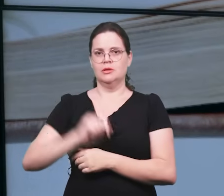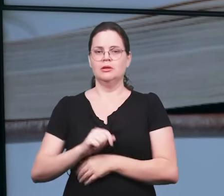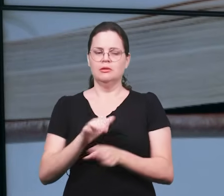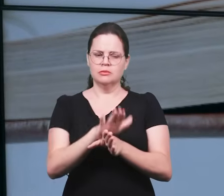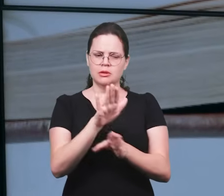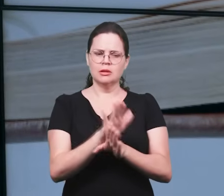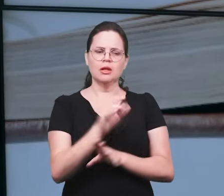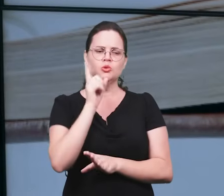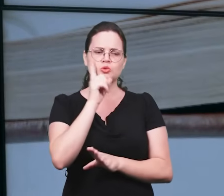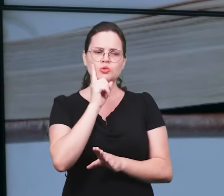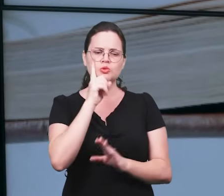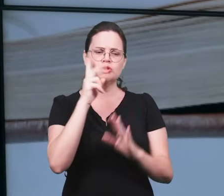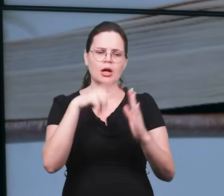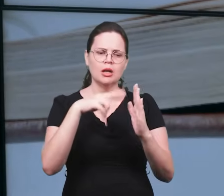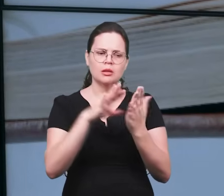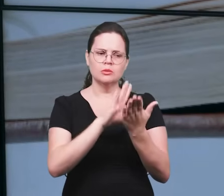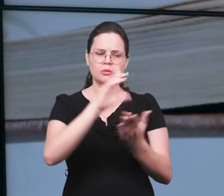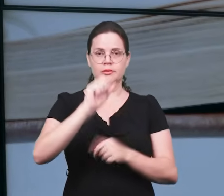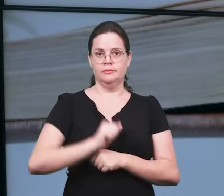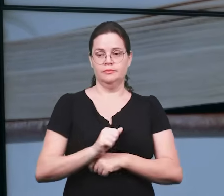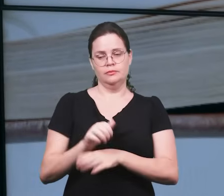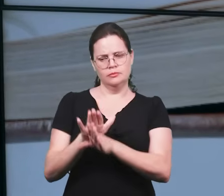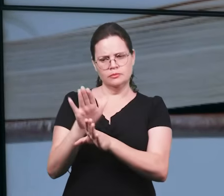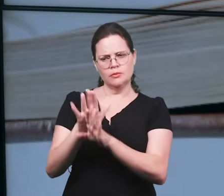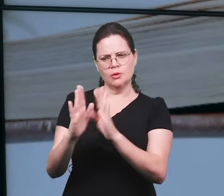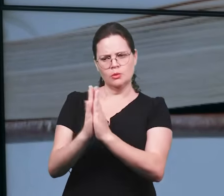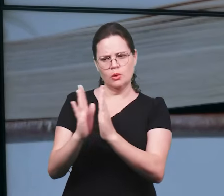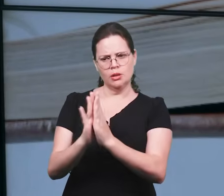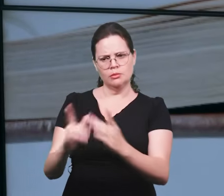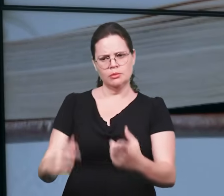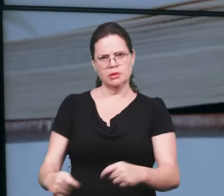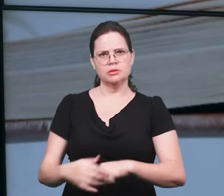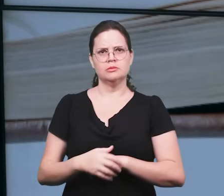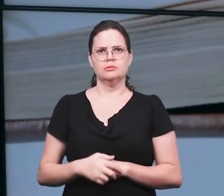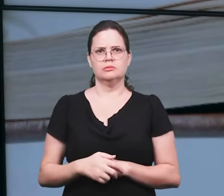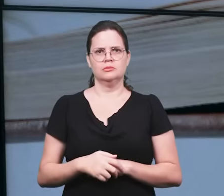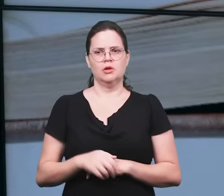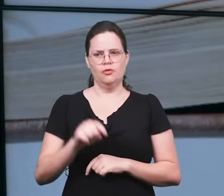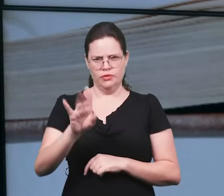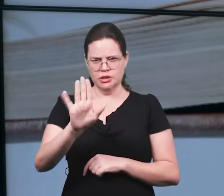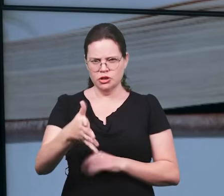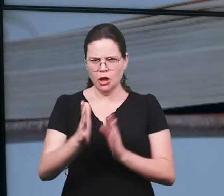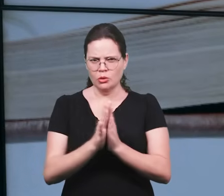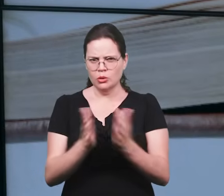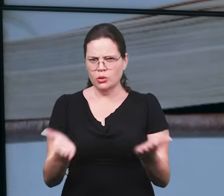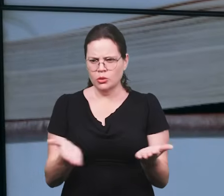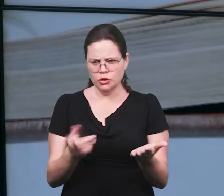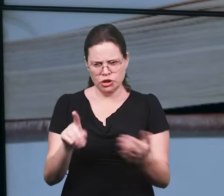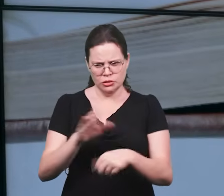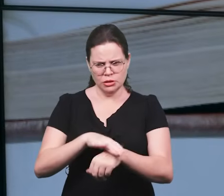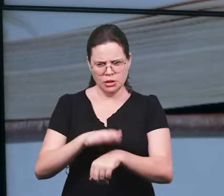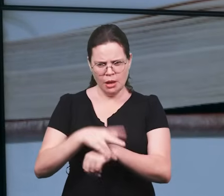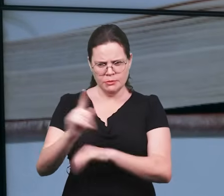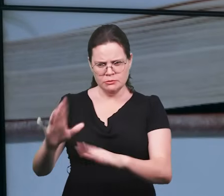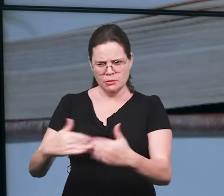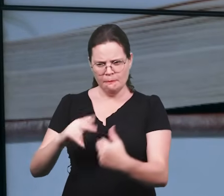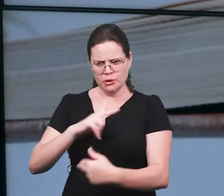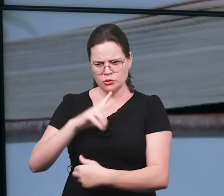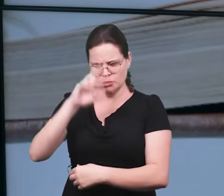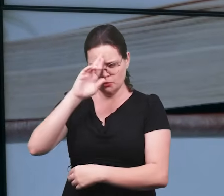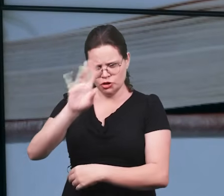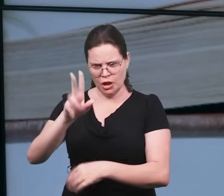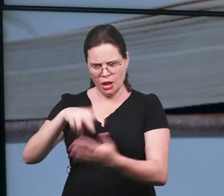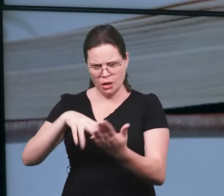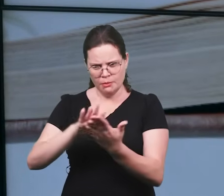palavra, orientar os nossos filhos à oração. Você já orou hoje? Você já tirou um tempo com o Senhor? Você já leu a sua